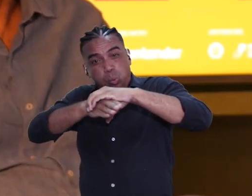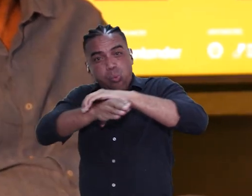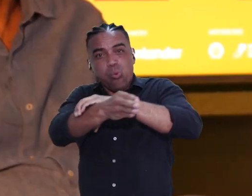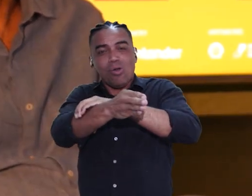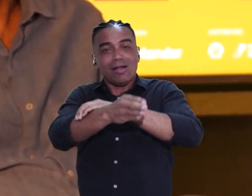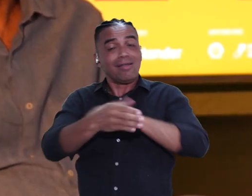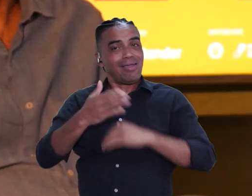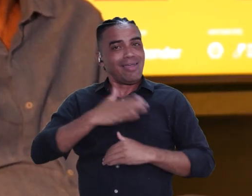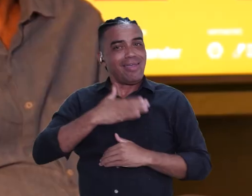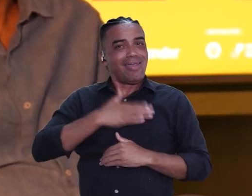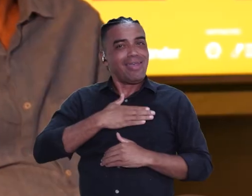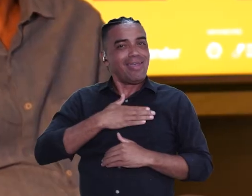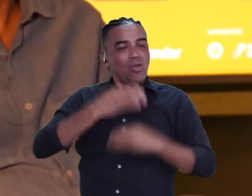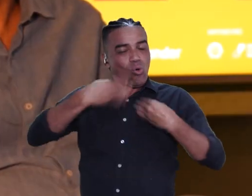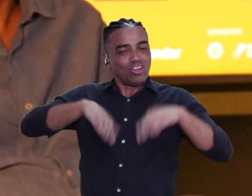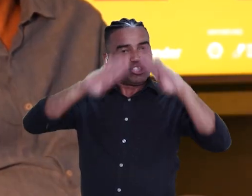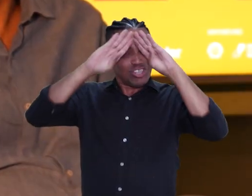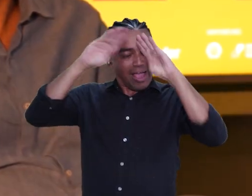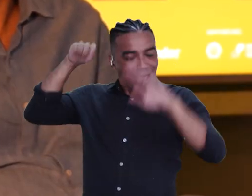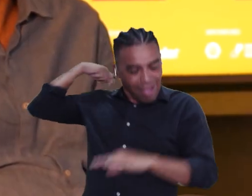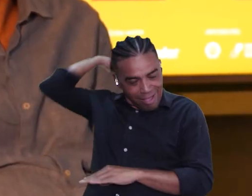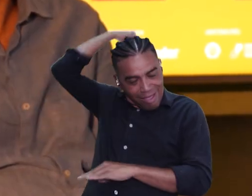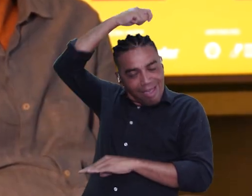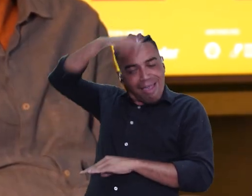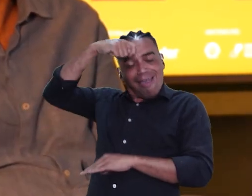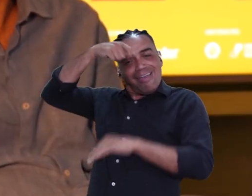Eu sou uma mulher de Iemanjá que pensa